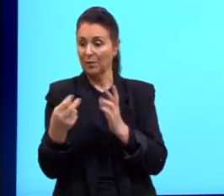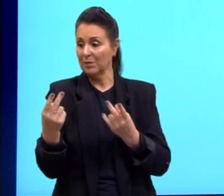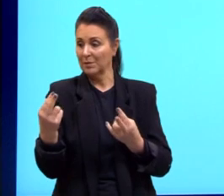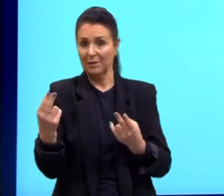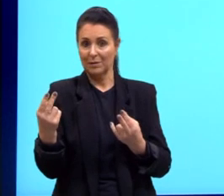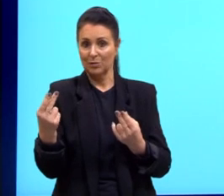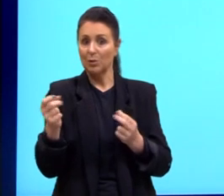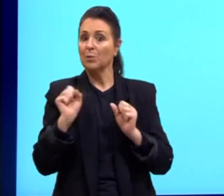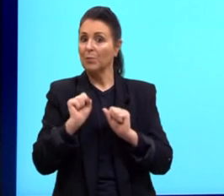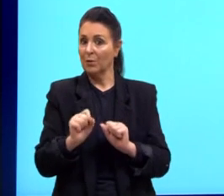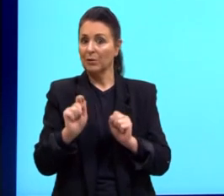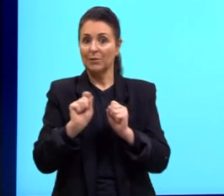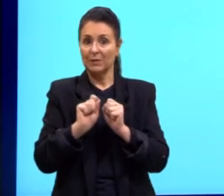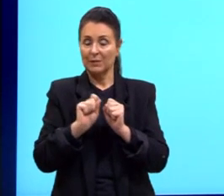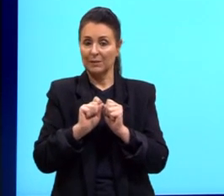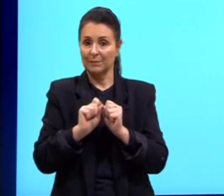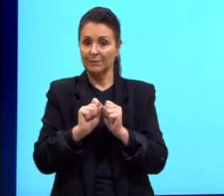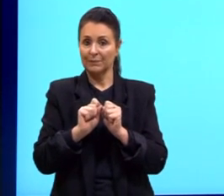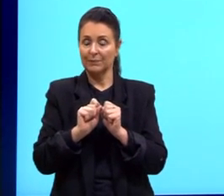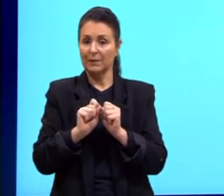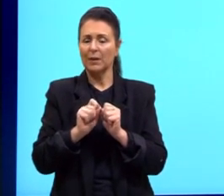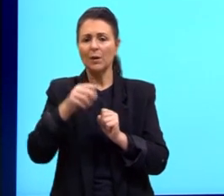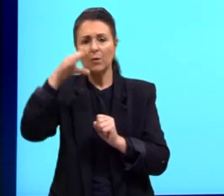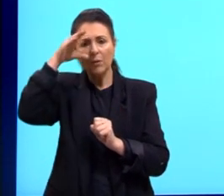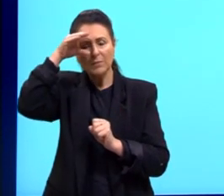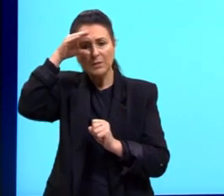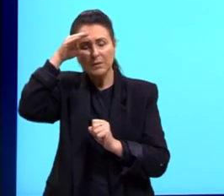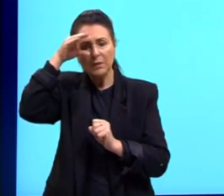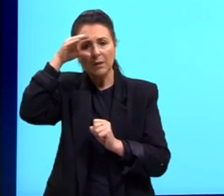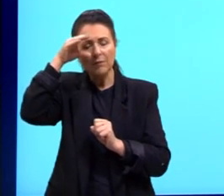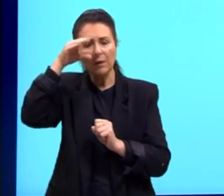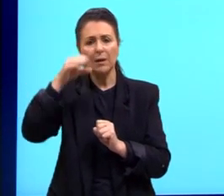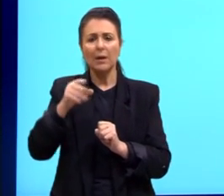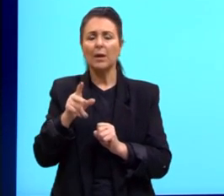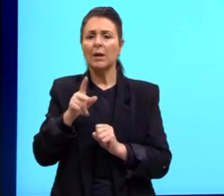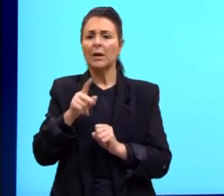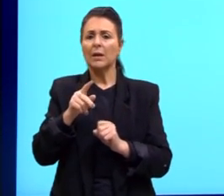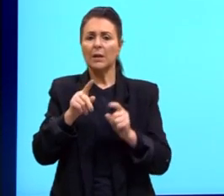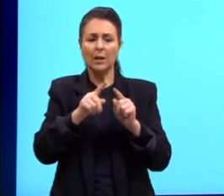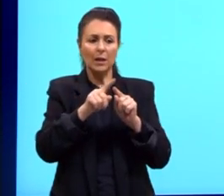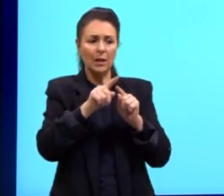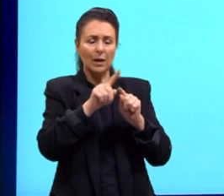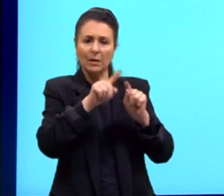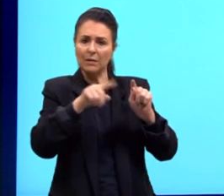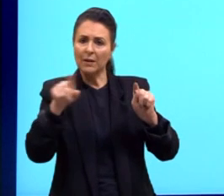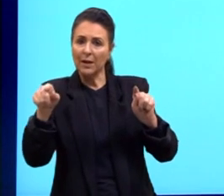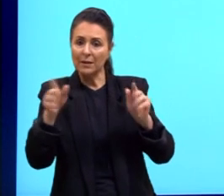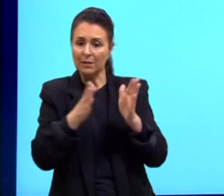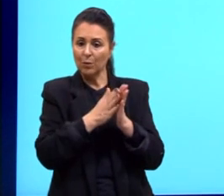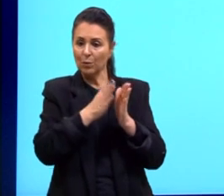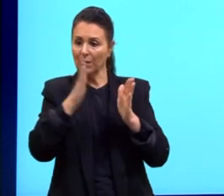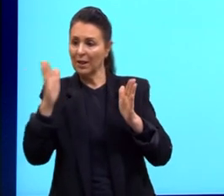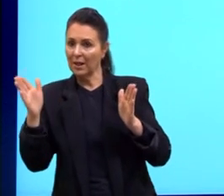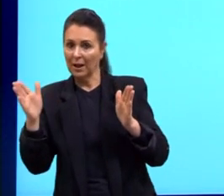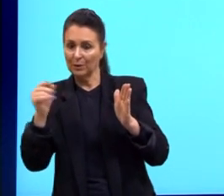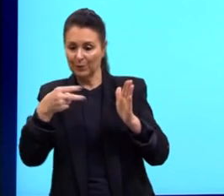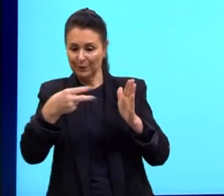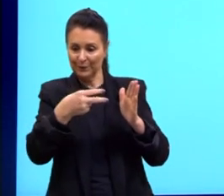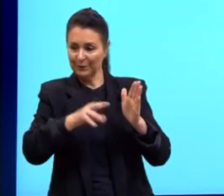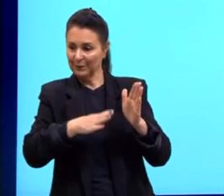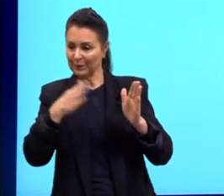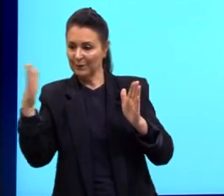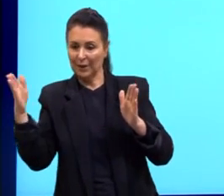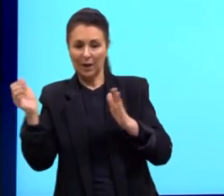que podíamos resolver e aqui Observe que eu deixei todas as variáveis para o mesmo lado da igualdade e